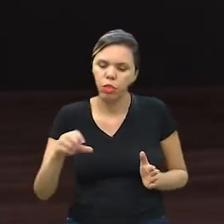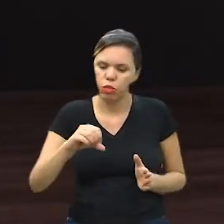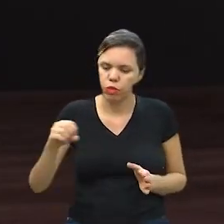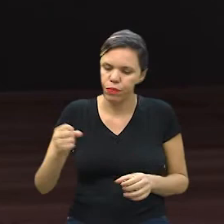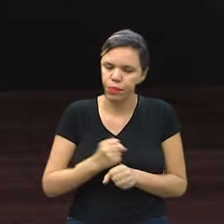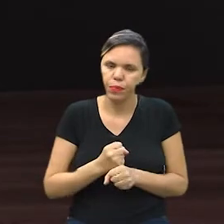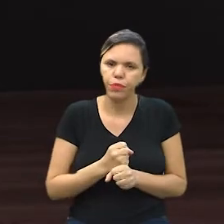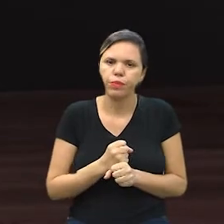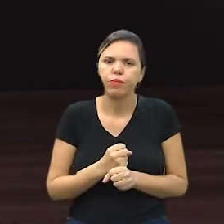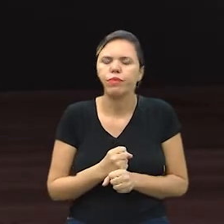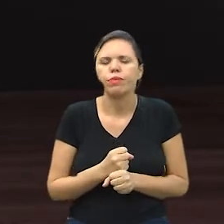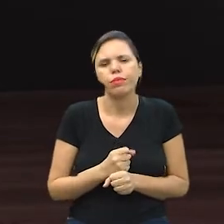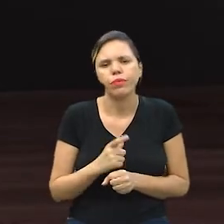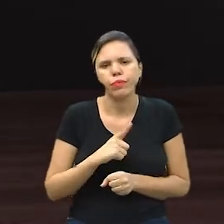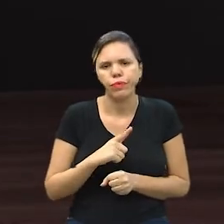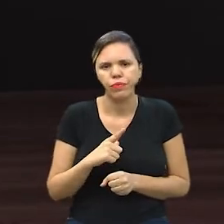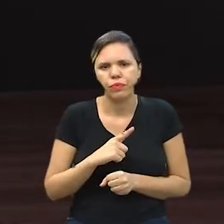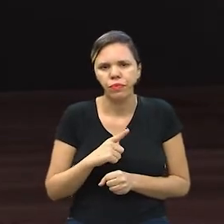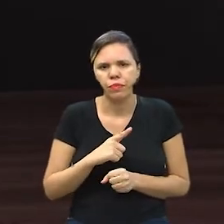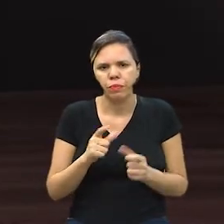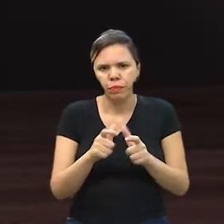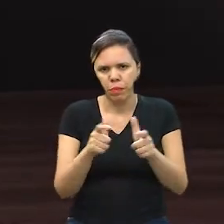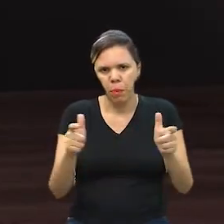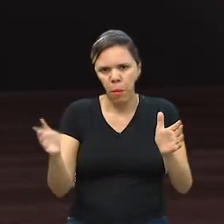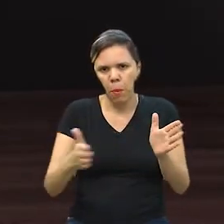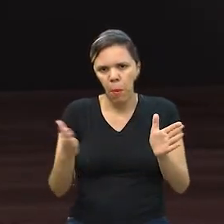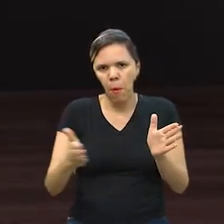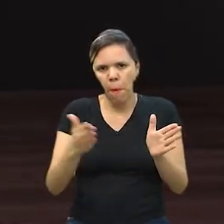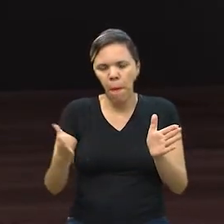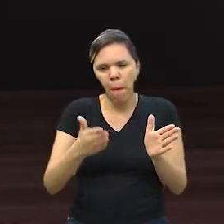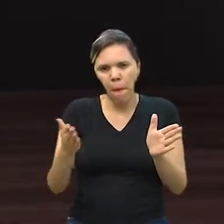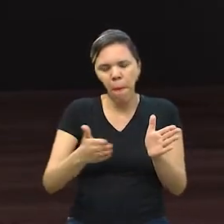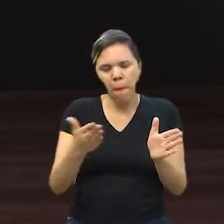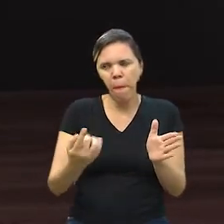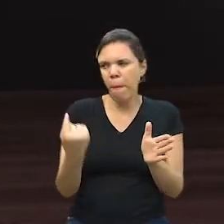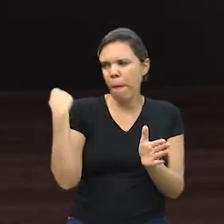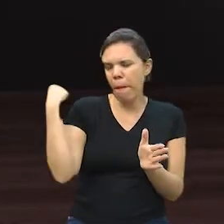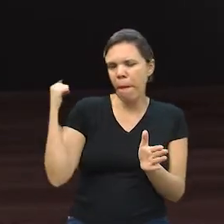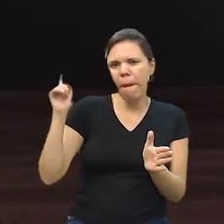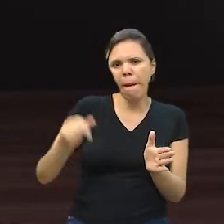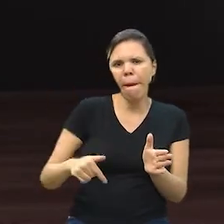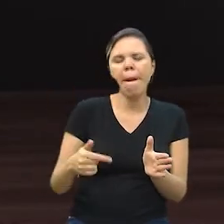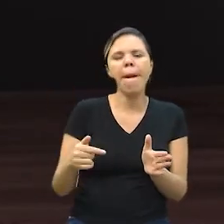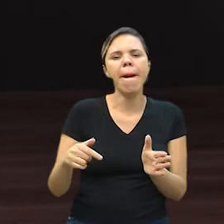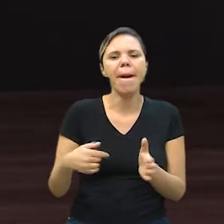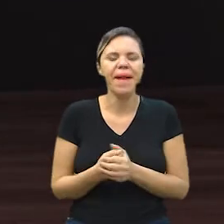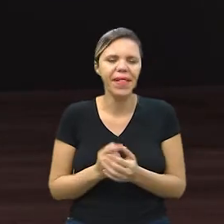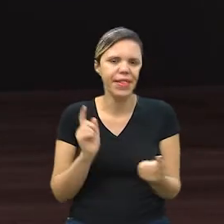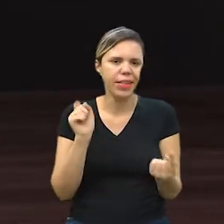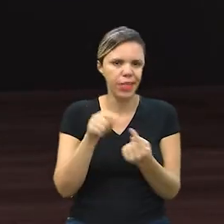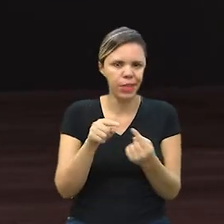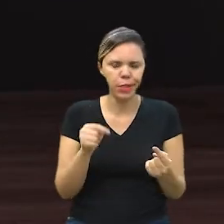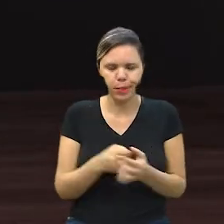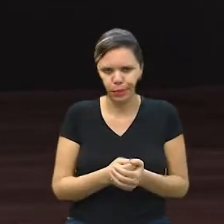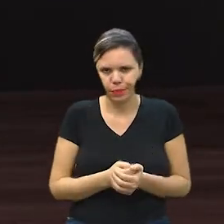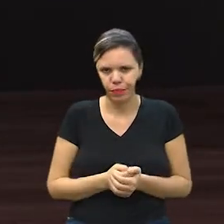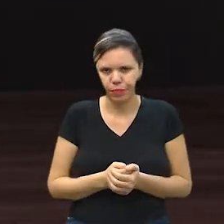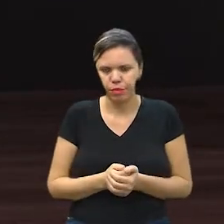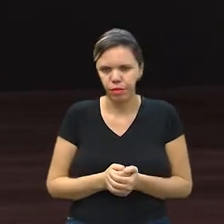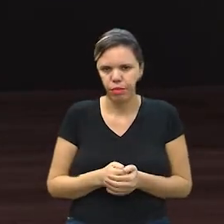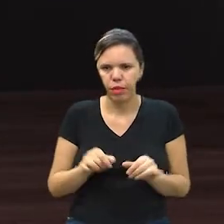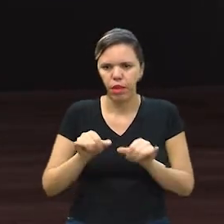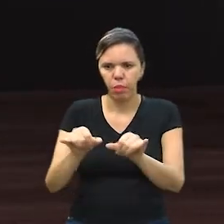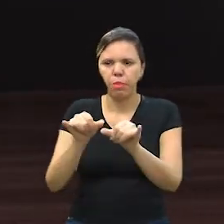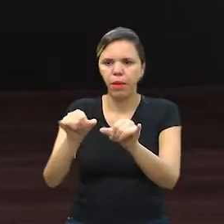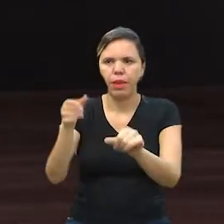nesse período, nós tínhamos uma ampla produção que na época ia direto para